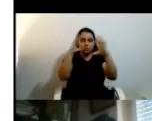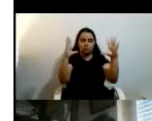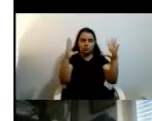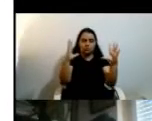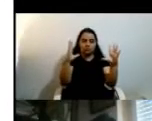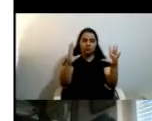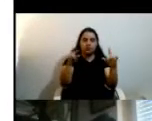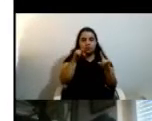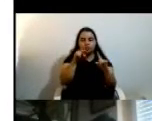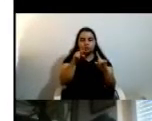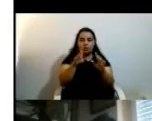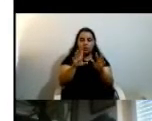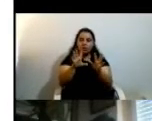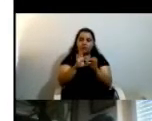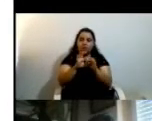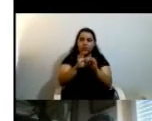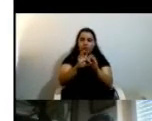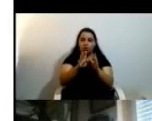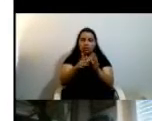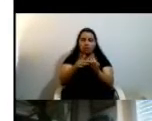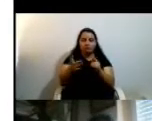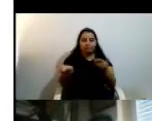de capital humano, de custo-benefício,